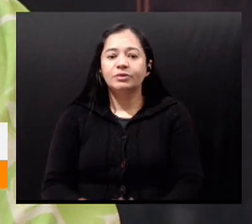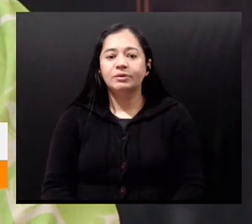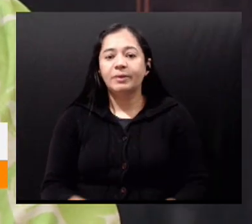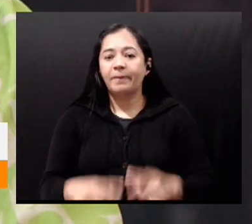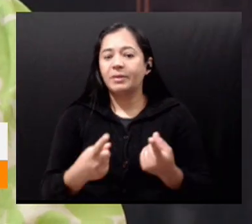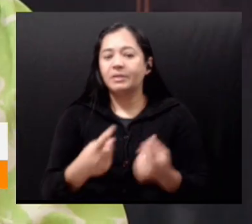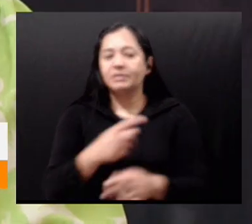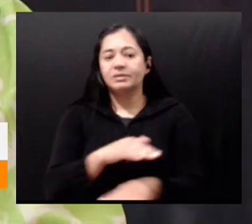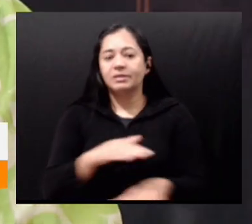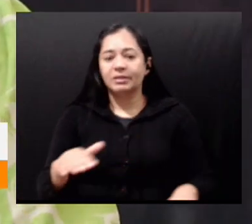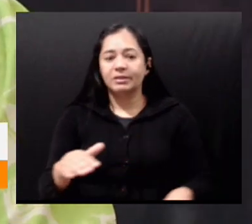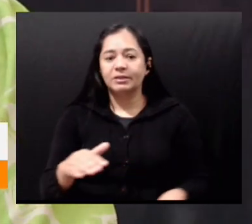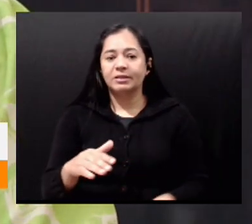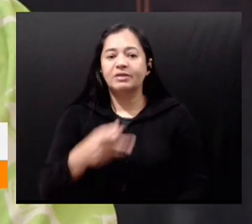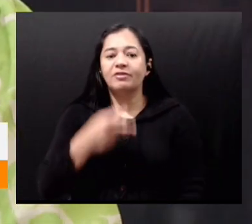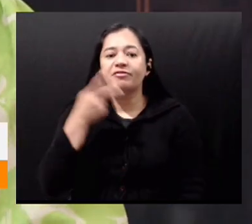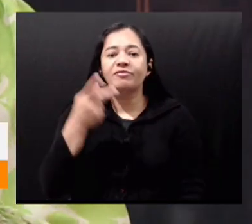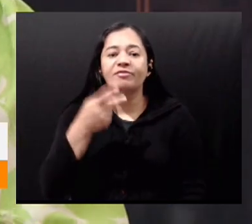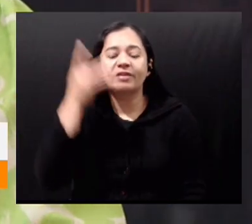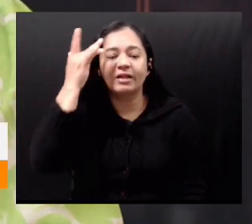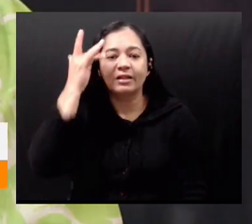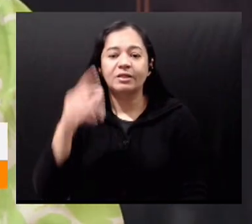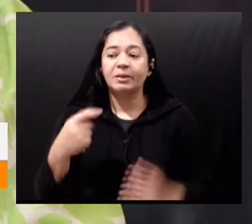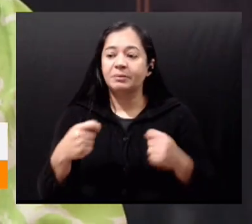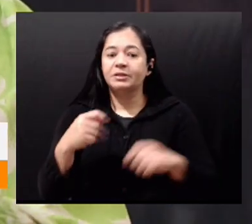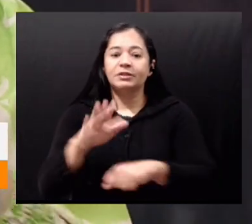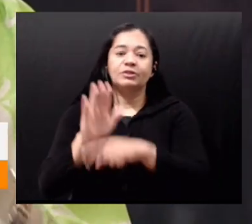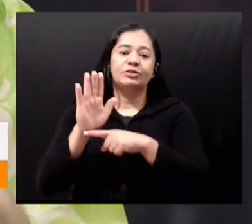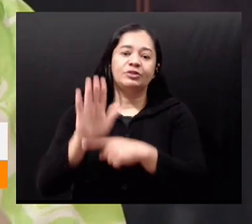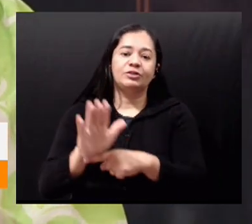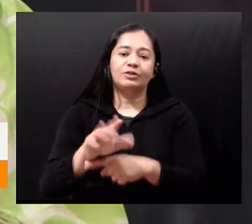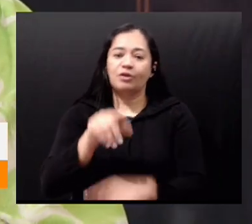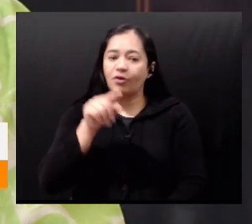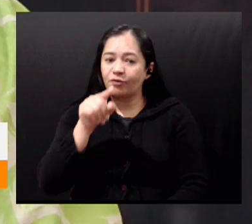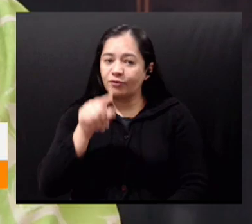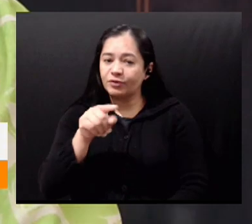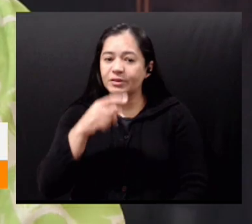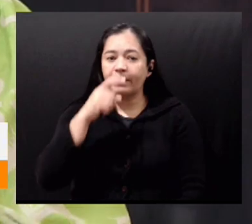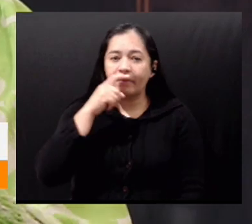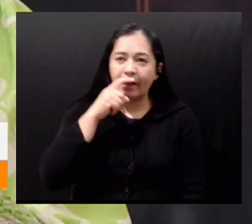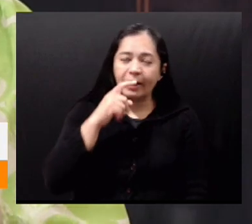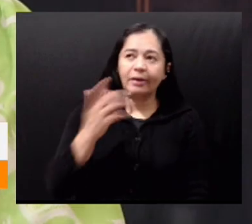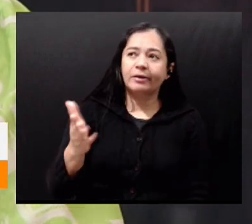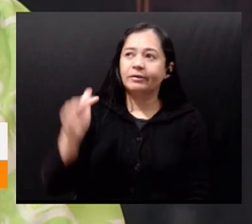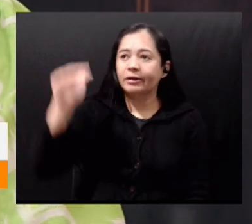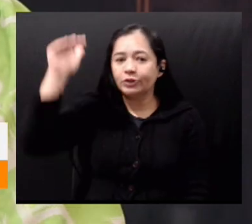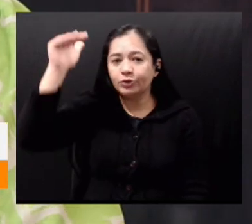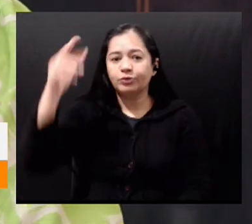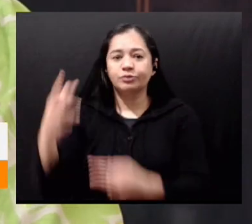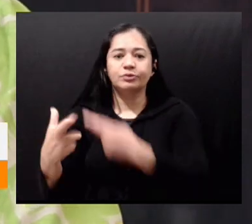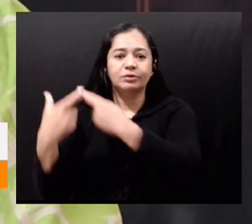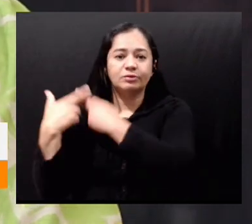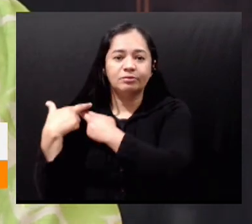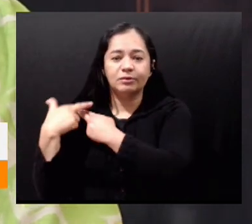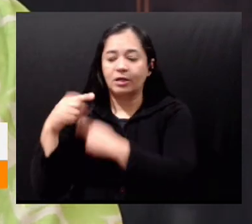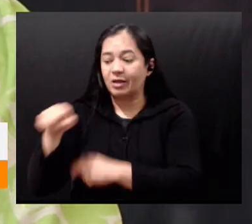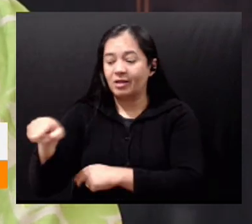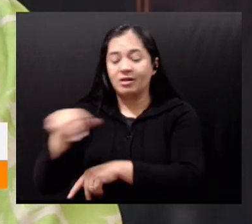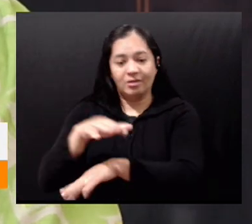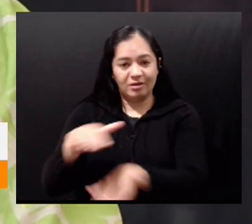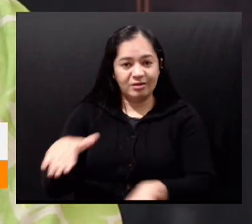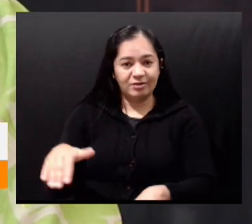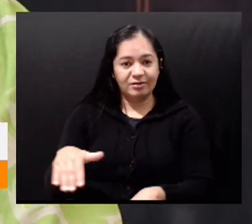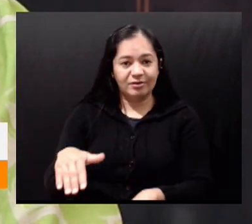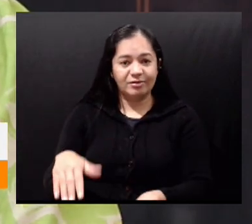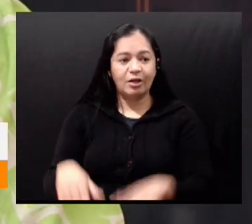falar. Preciso de ajuda. Você, pai, você adulto, responsável por essa criança, por esse adolescente